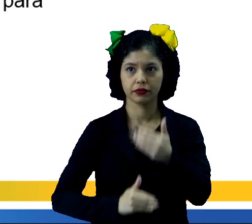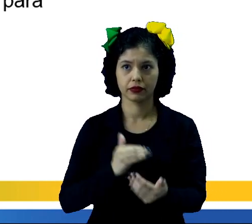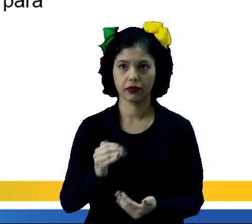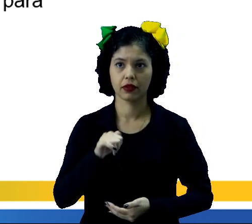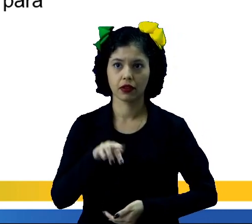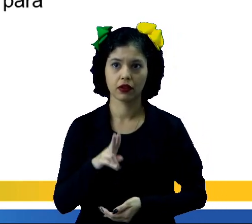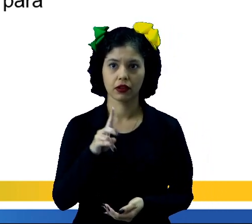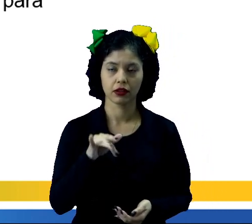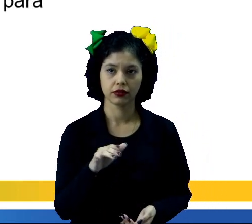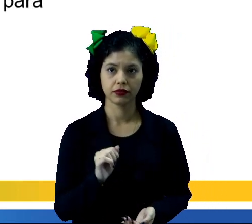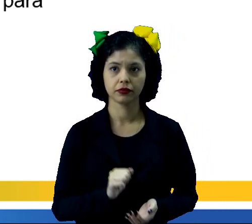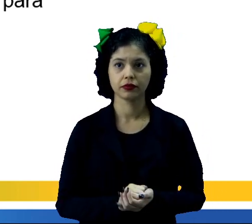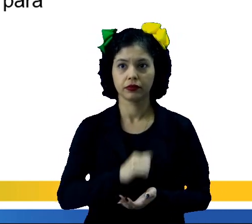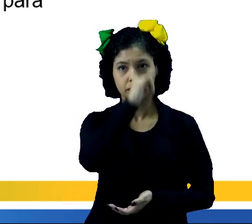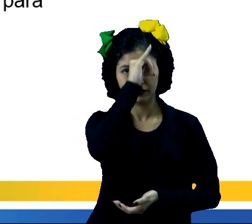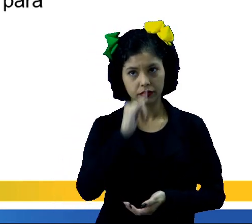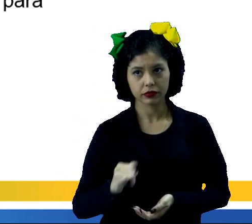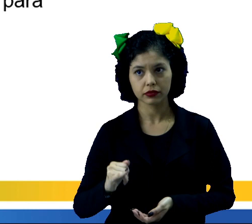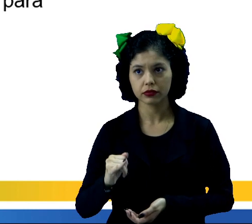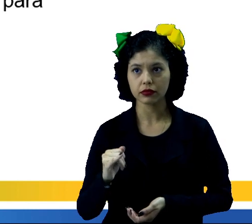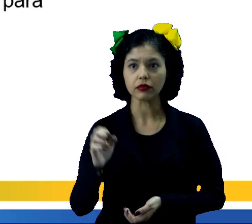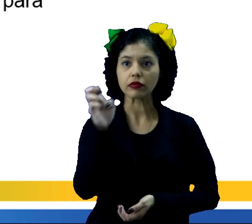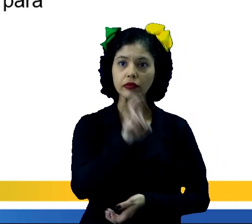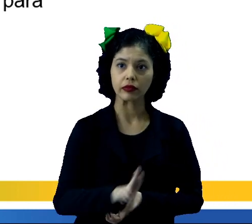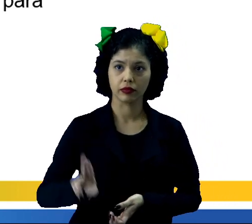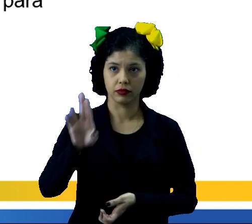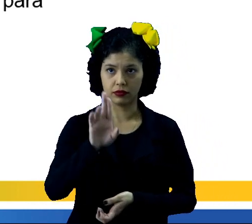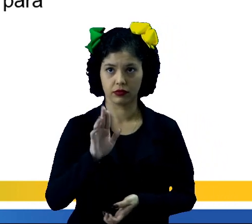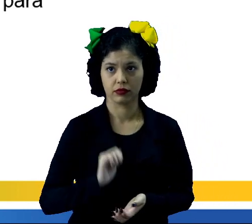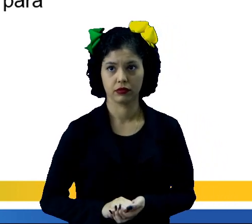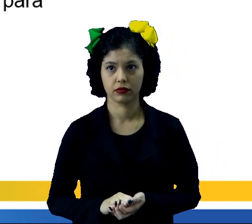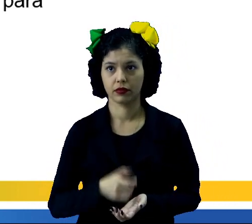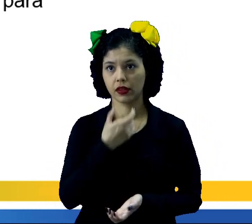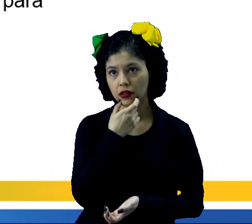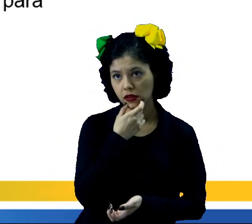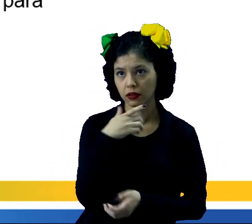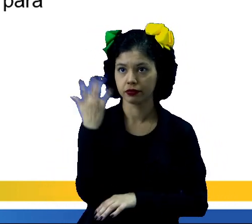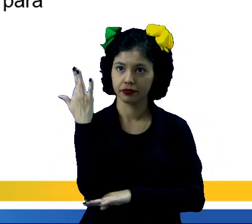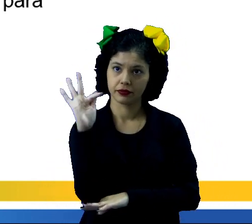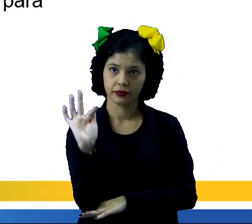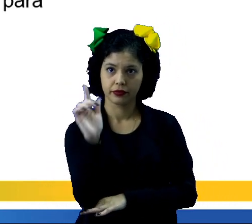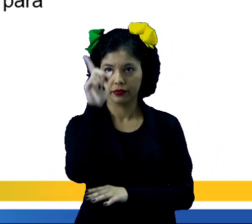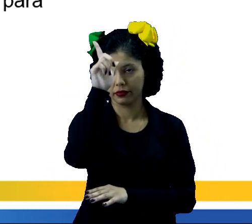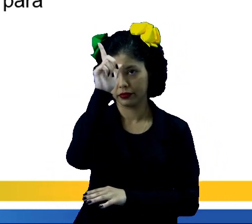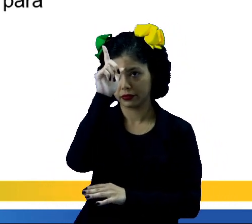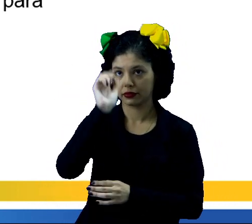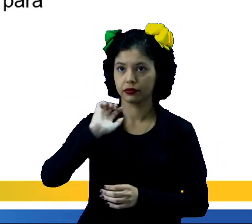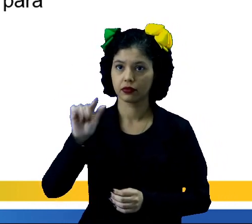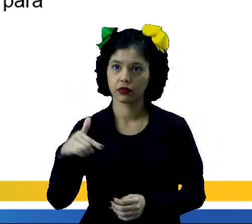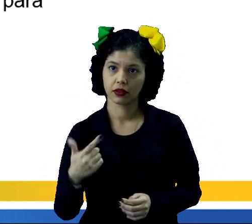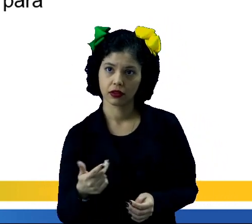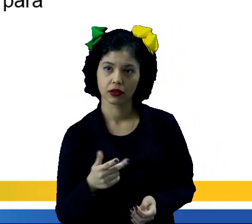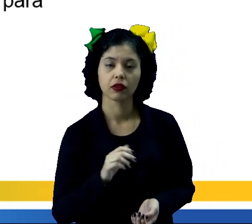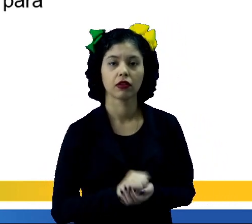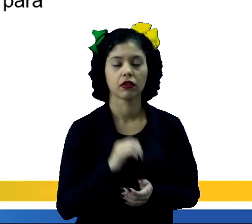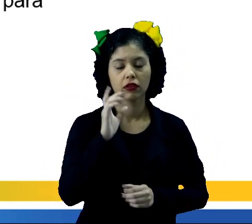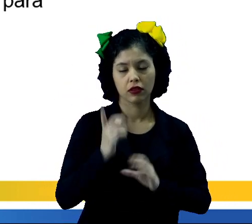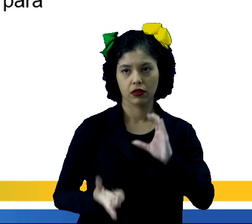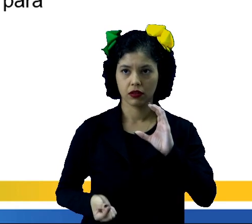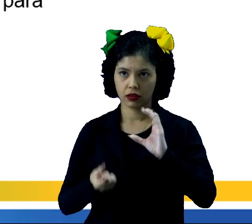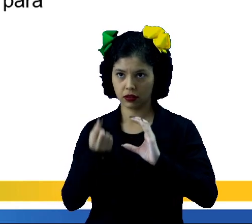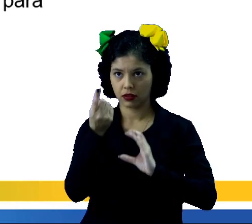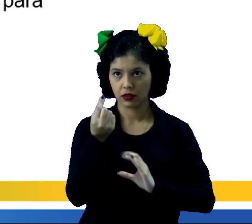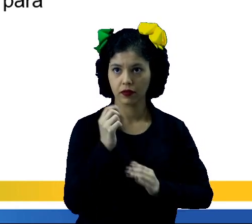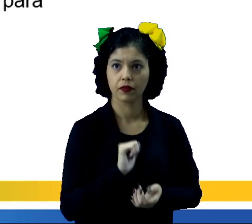como eu falei, o imperialismo ou o imperialismo europeu. A Inglaterra, França, Alemanha e outras potências